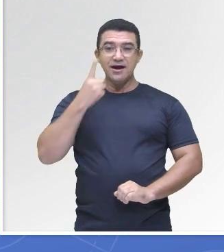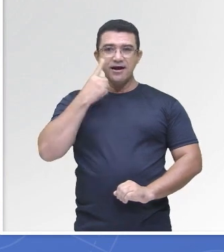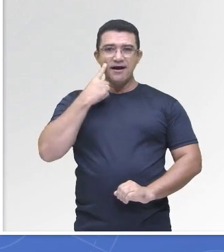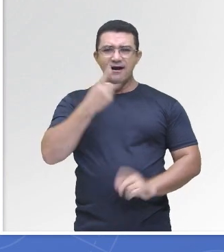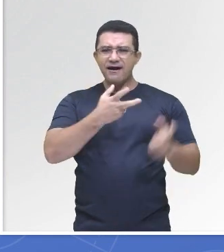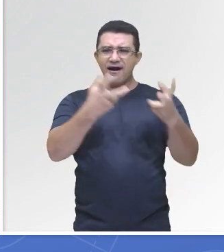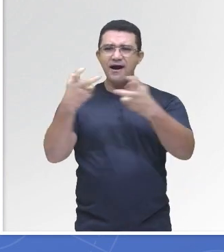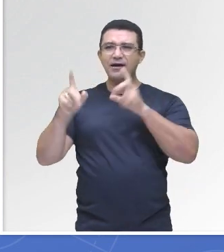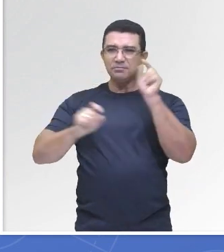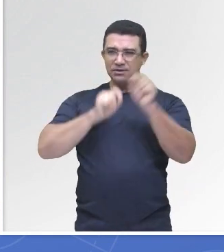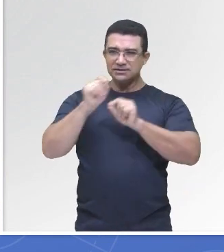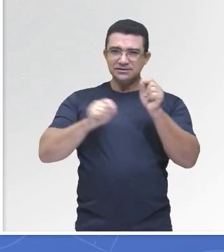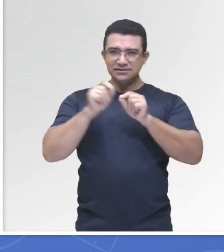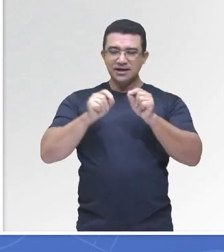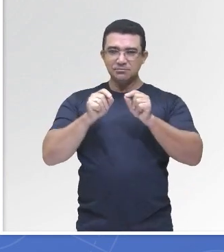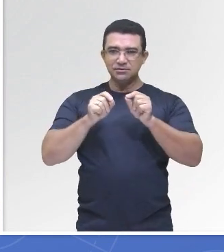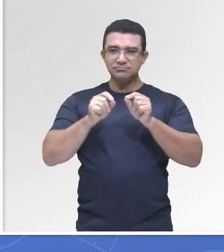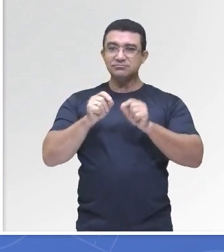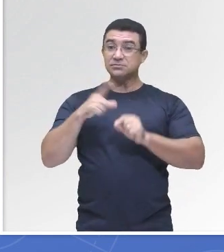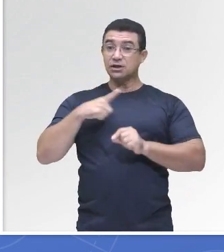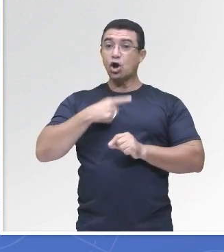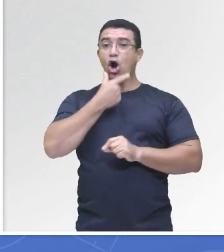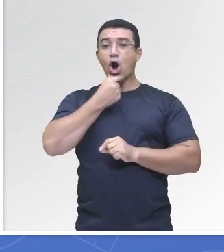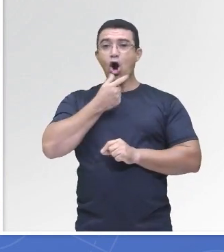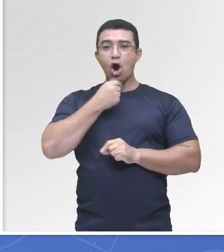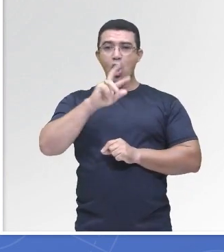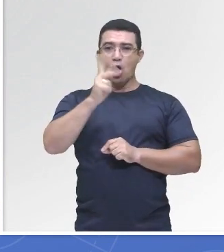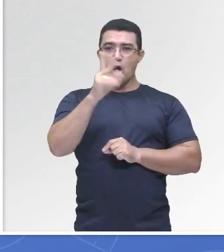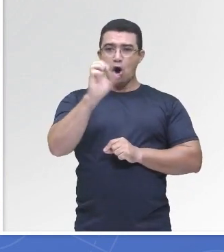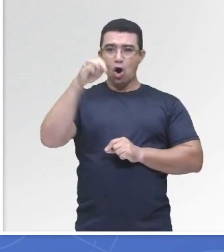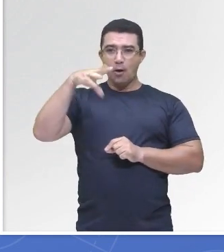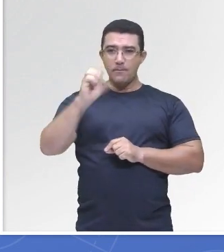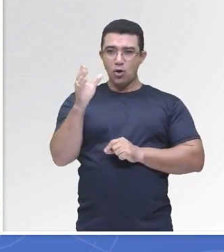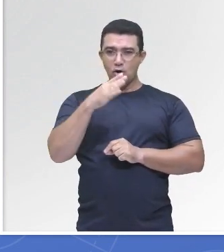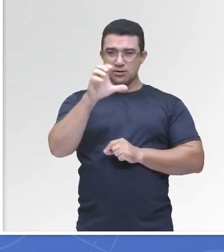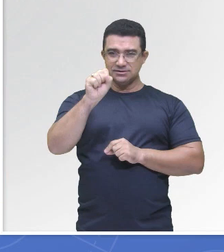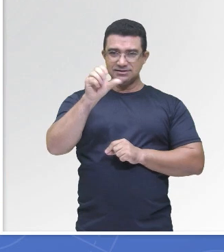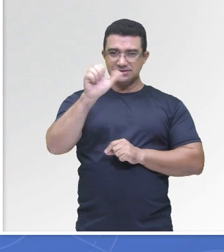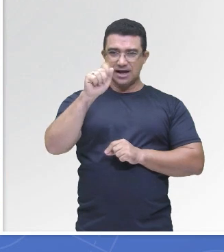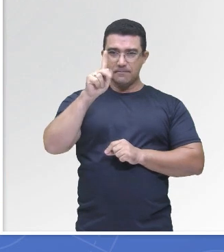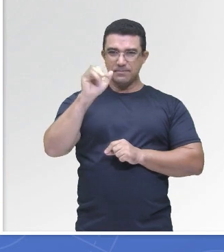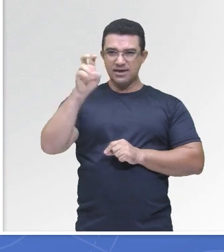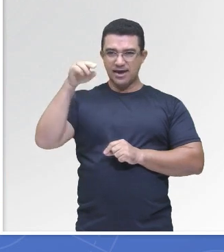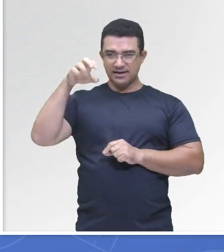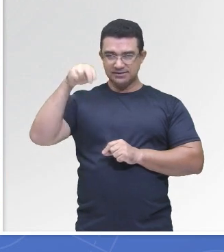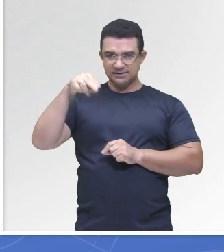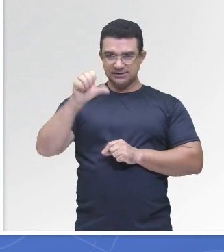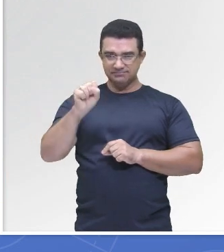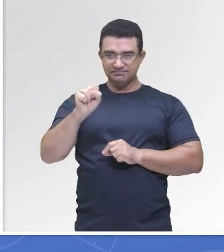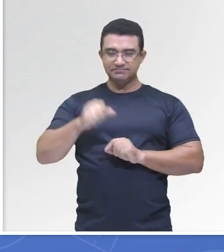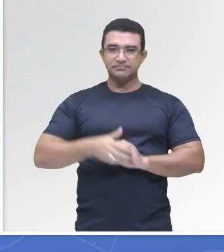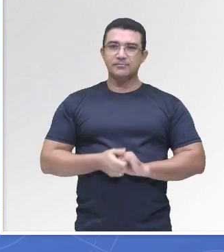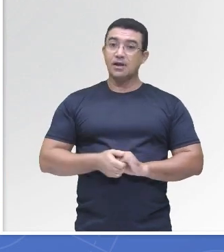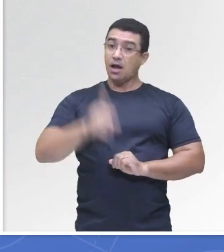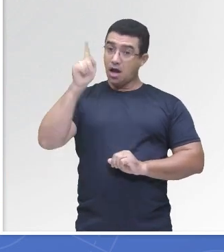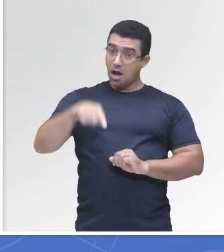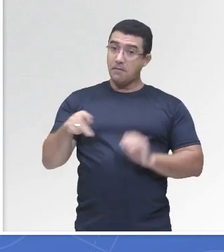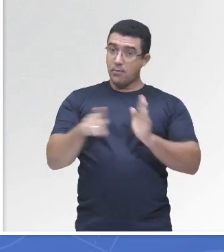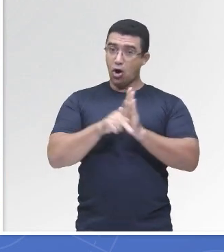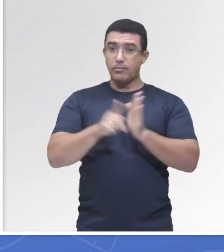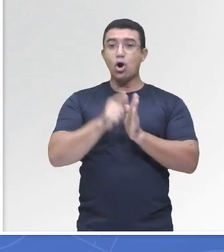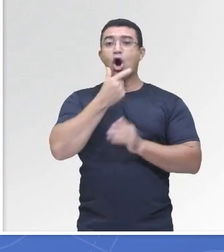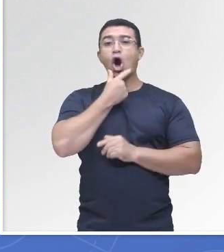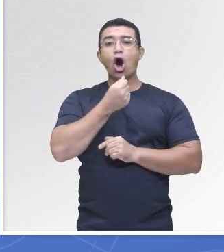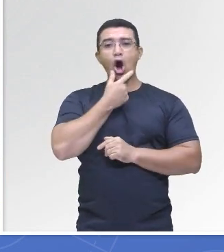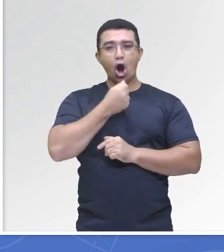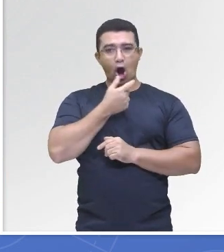aqui desse lado o Homo sapiens, que é a nossa espécie. É a ponta da